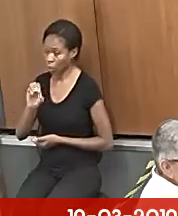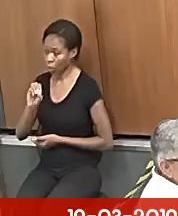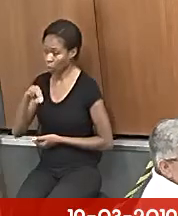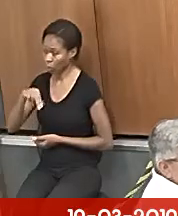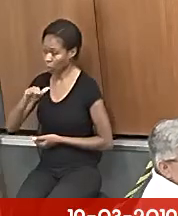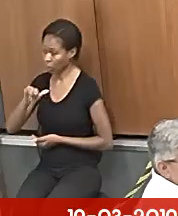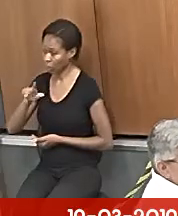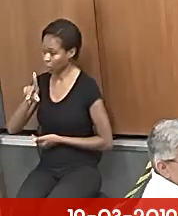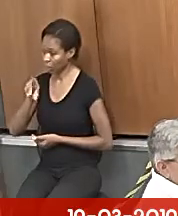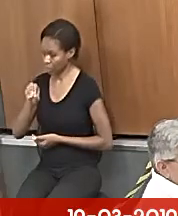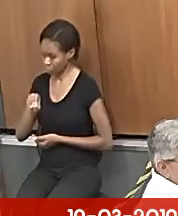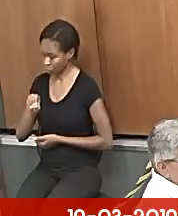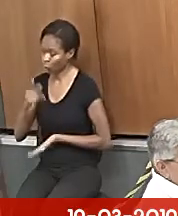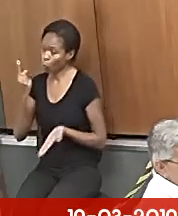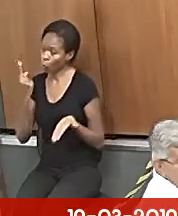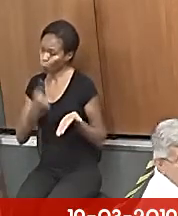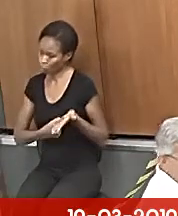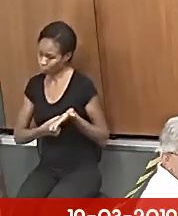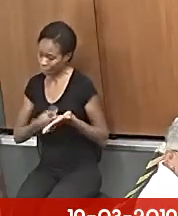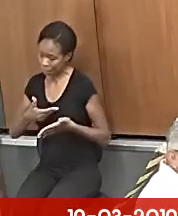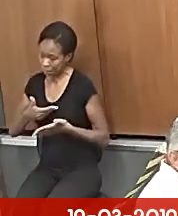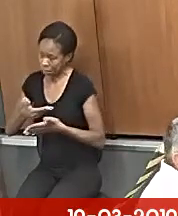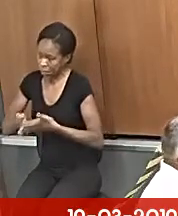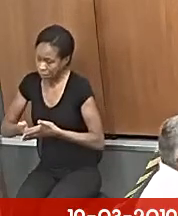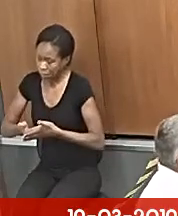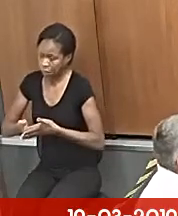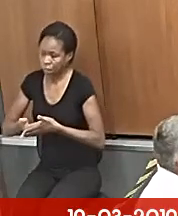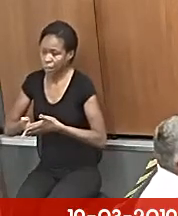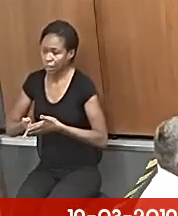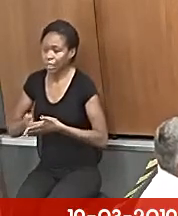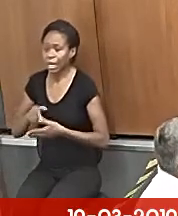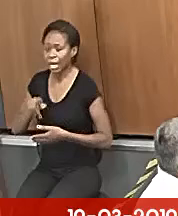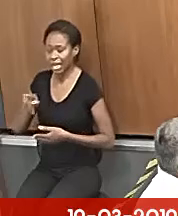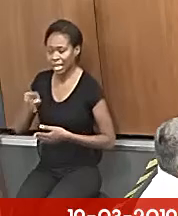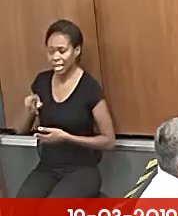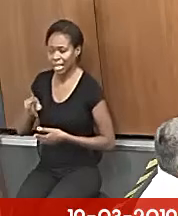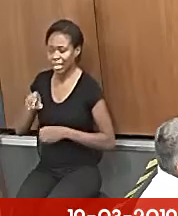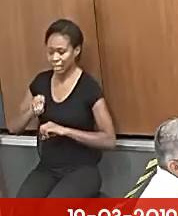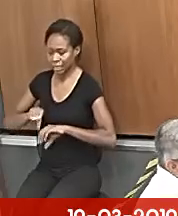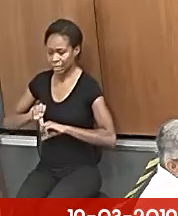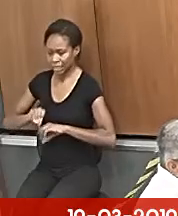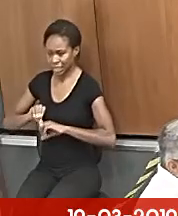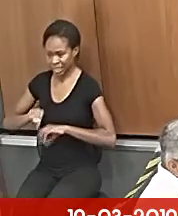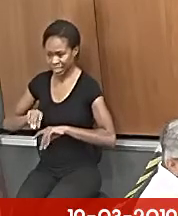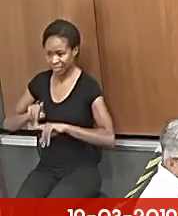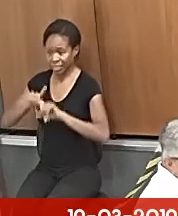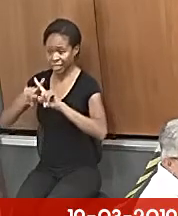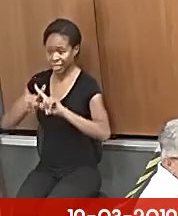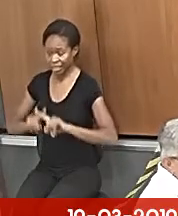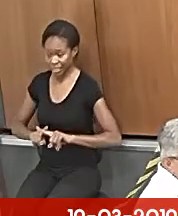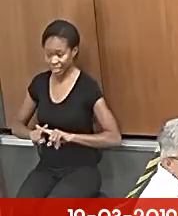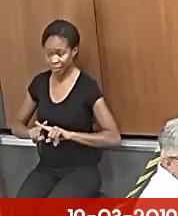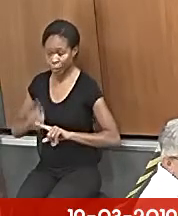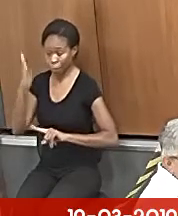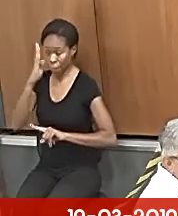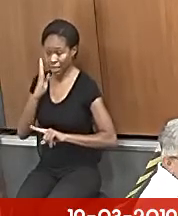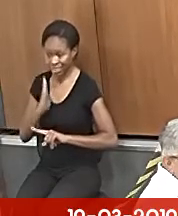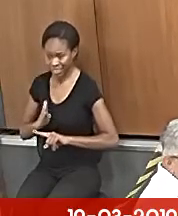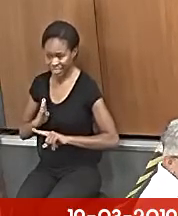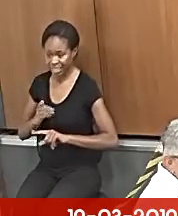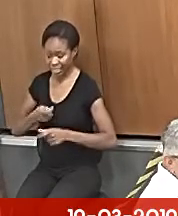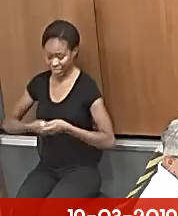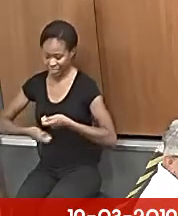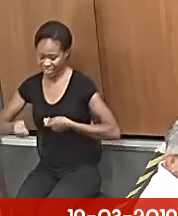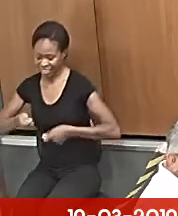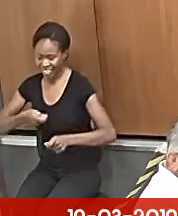em cima da hora é tempo da seleção brasileiras em cadeira de rodas vamos conceder a ele